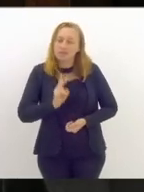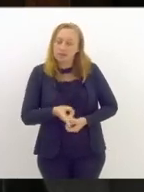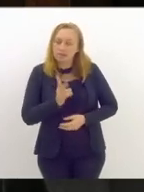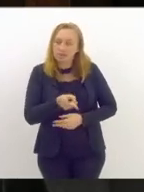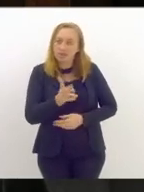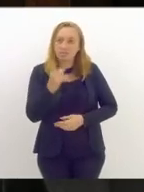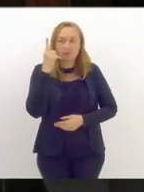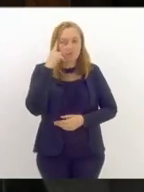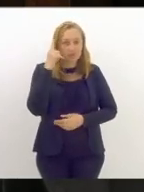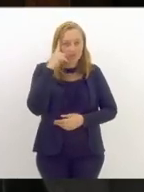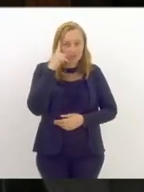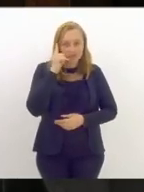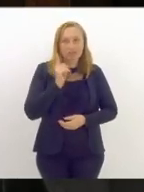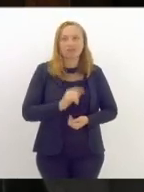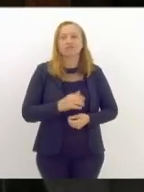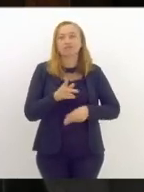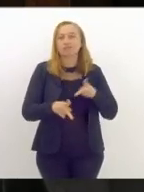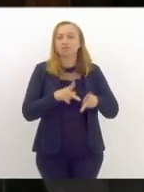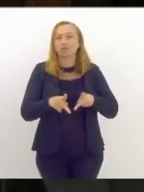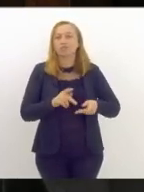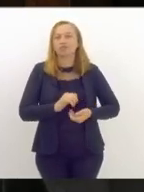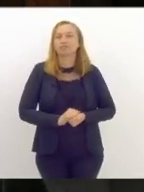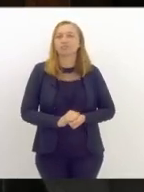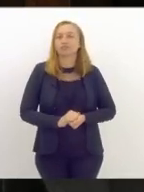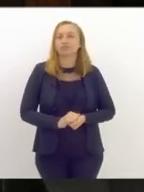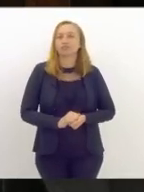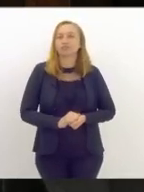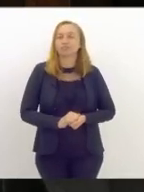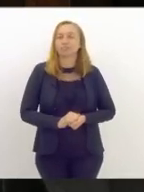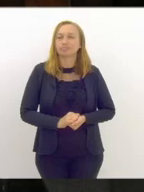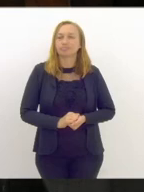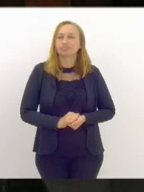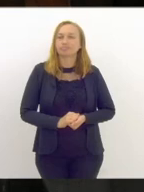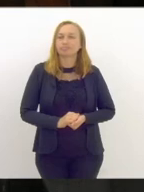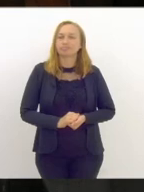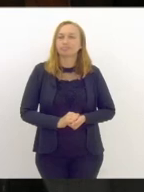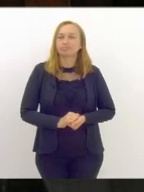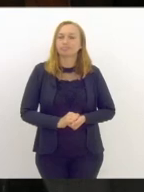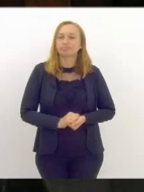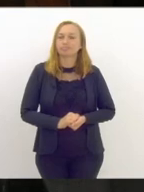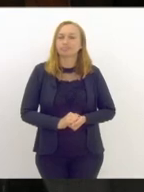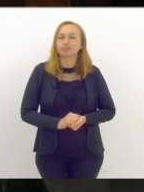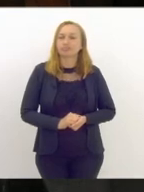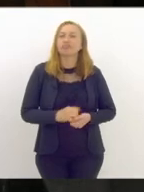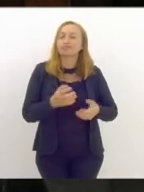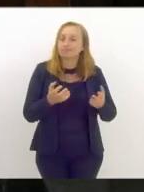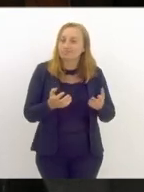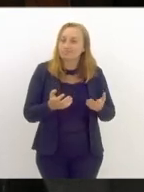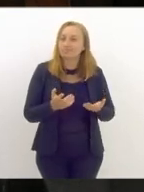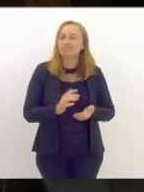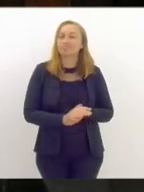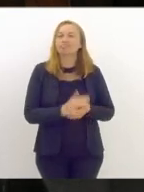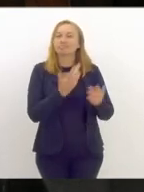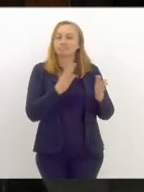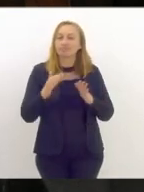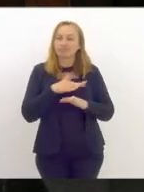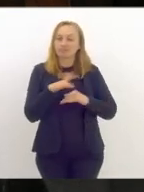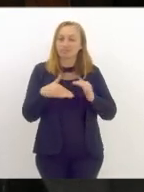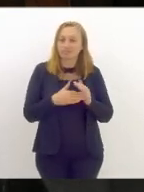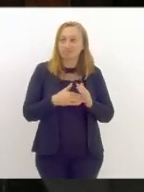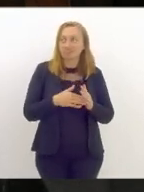sempre pensando na população. Queria, com a formalidade, eu vou cumprimentar todo mundo, eu não sou